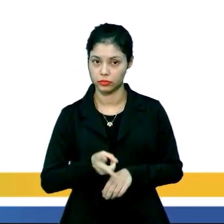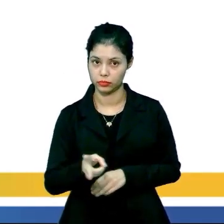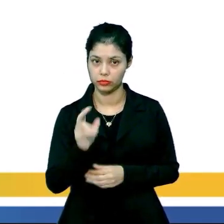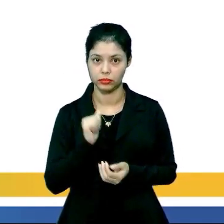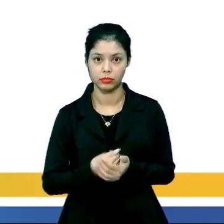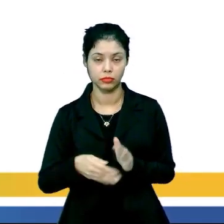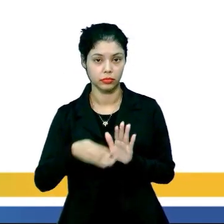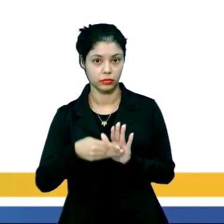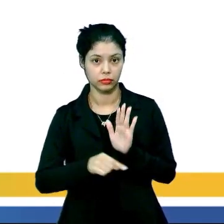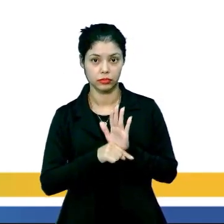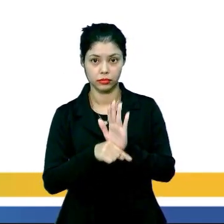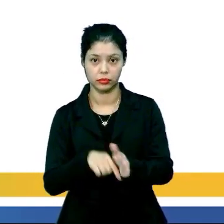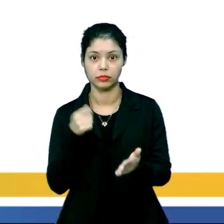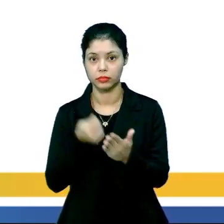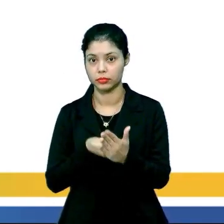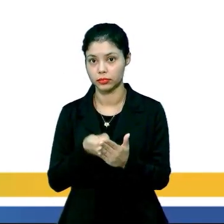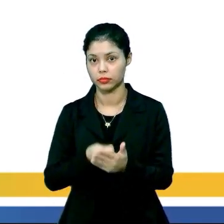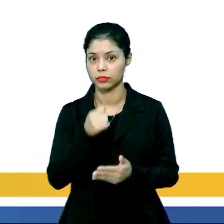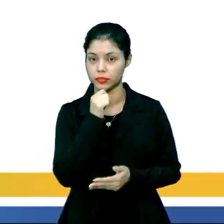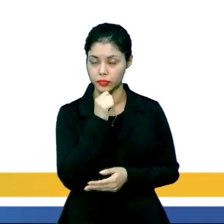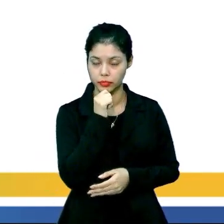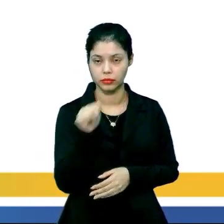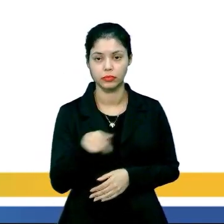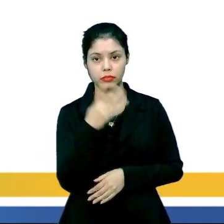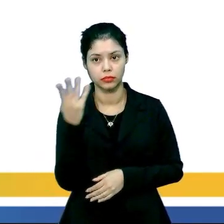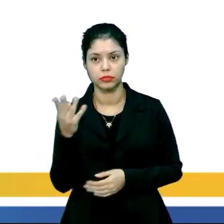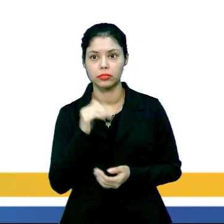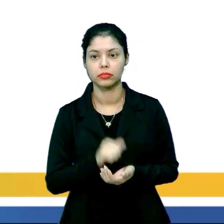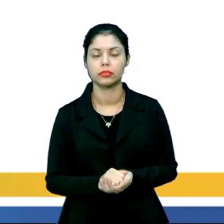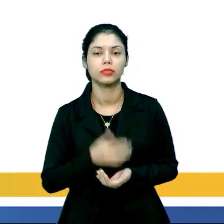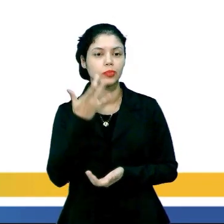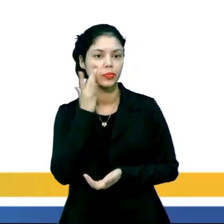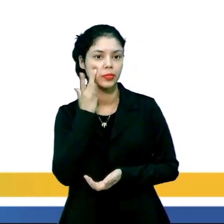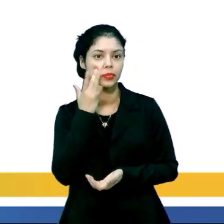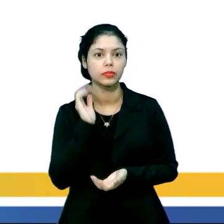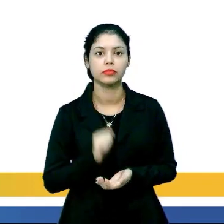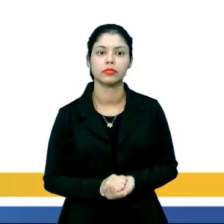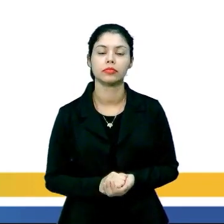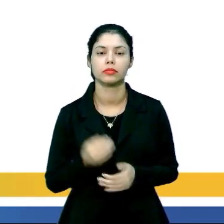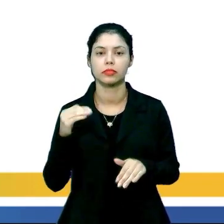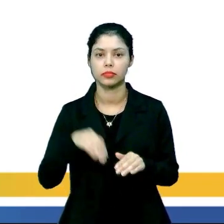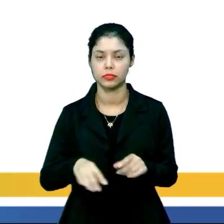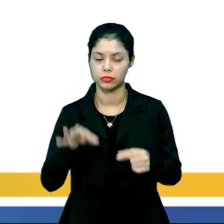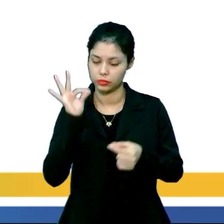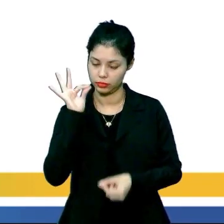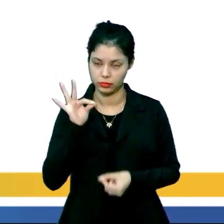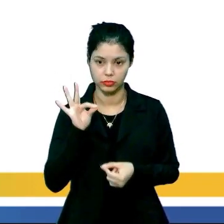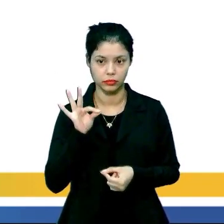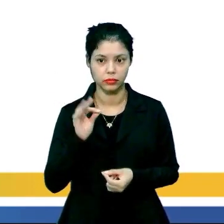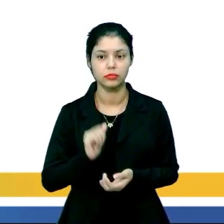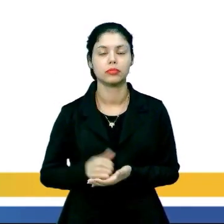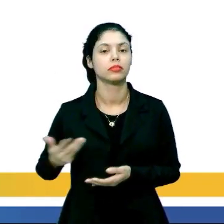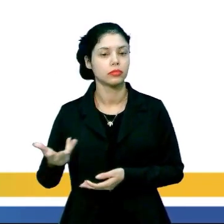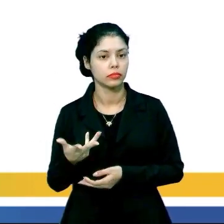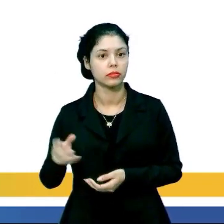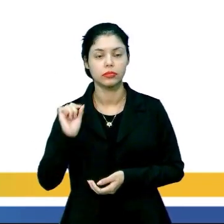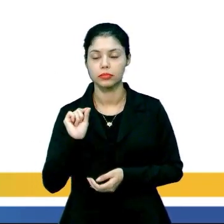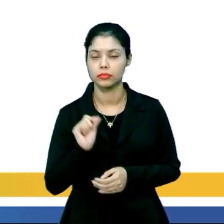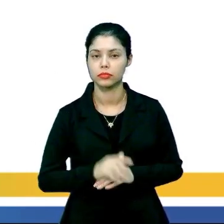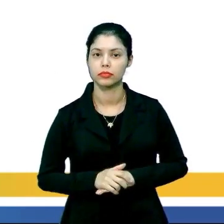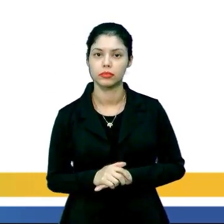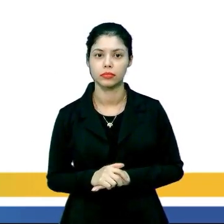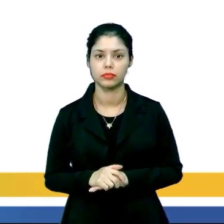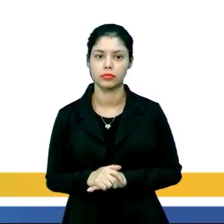mantida a mesma proporção existente entre a quantidade de gemas e de moedas de ouro contidas no pacote básico